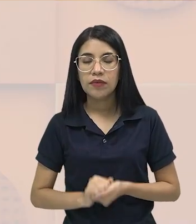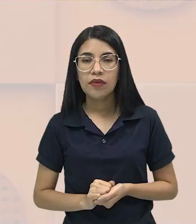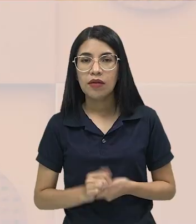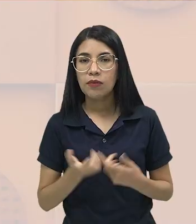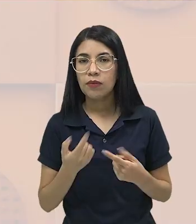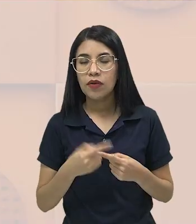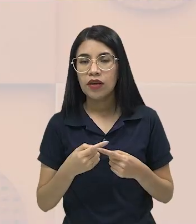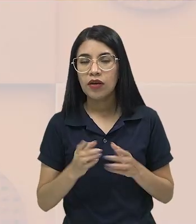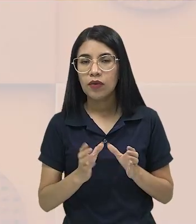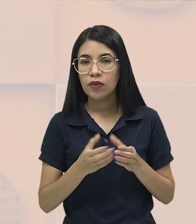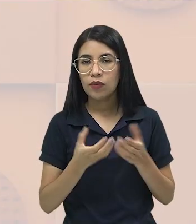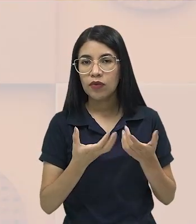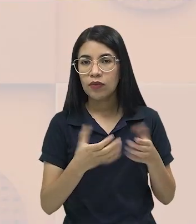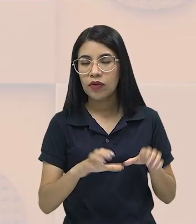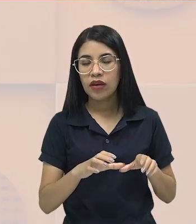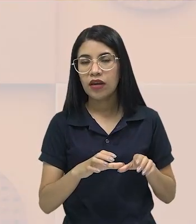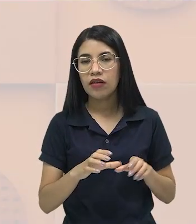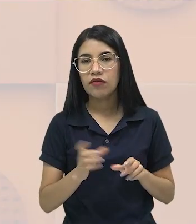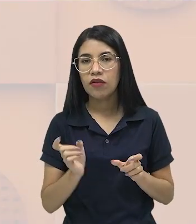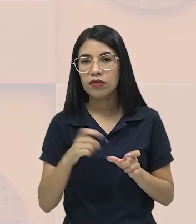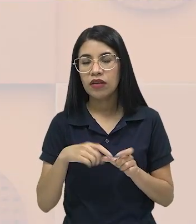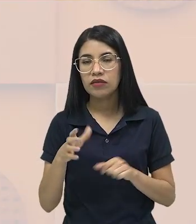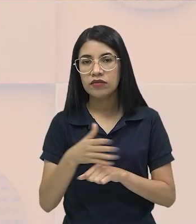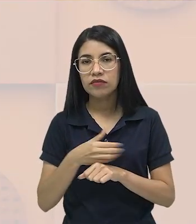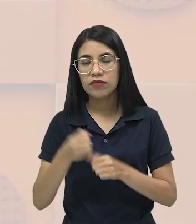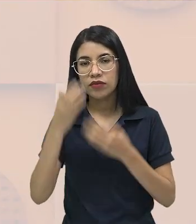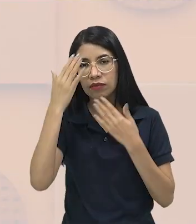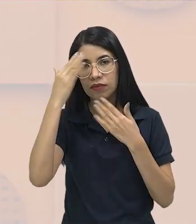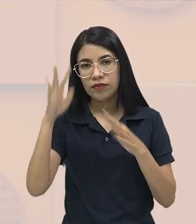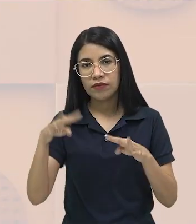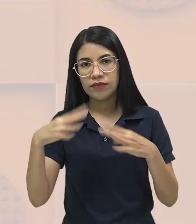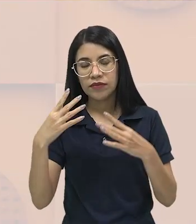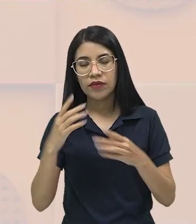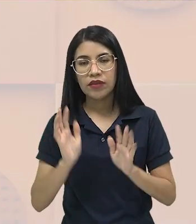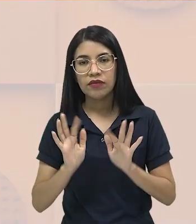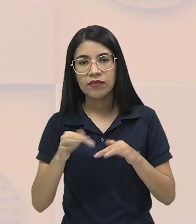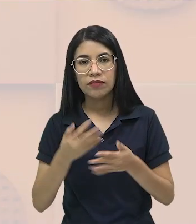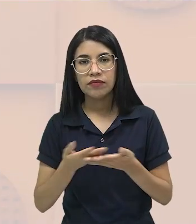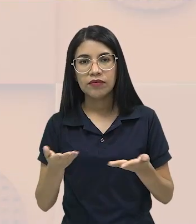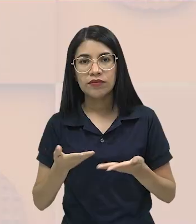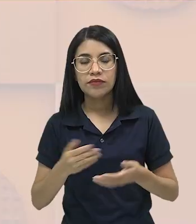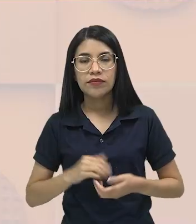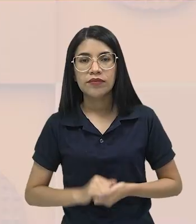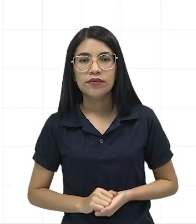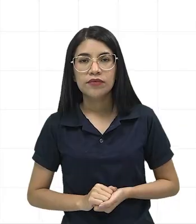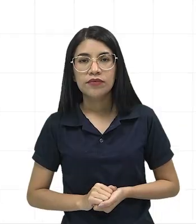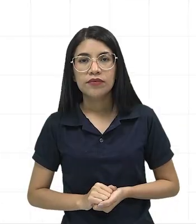ser colônia, não é? Então, queridos, obrigado pela atenção. Essa foi a nossa aula de hoje.